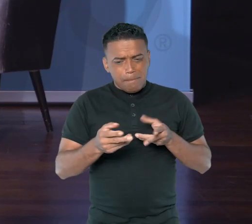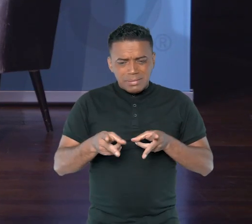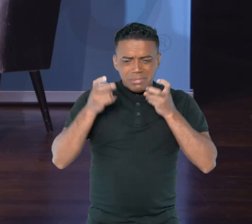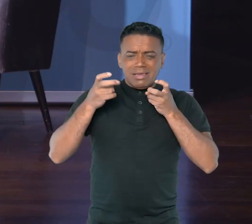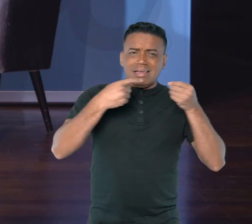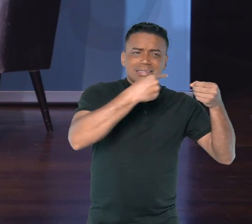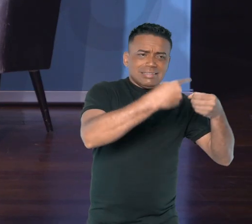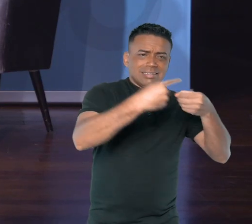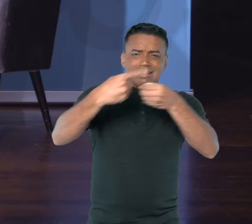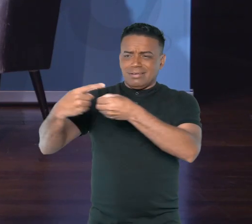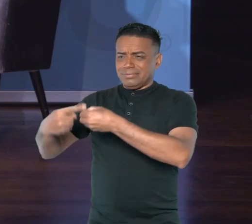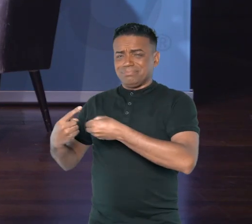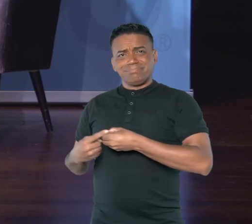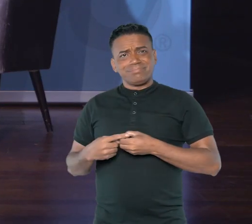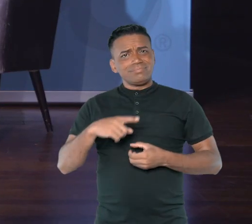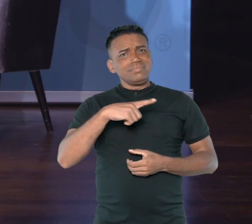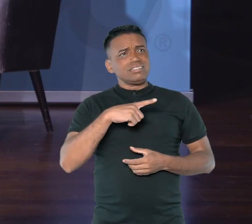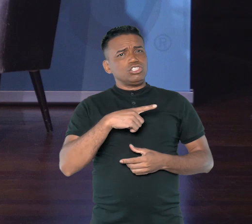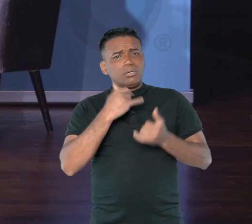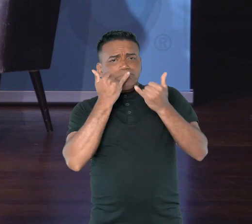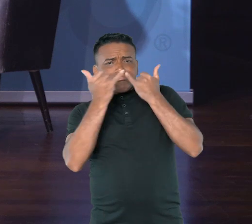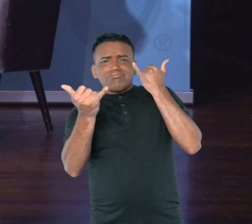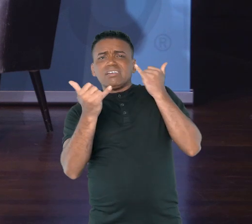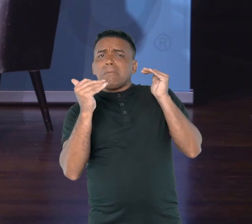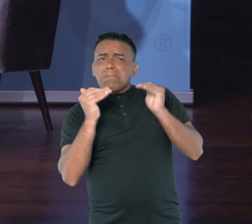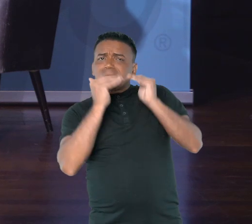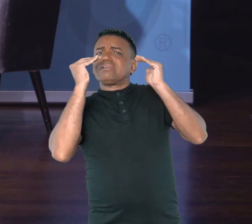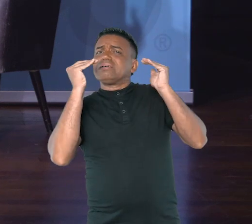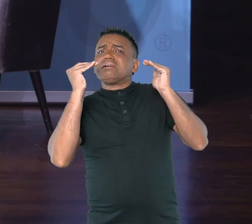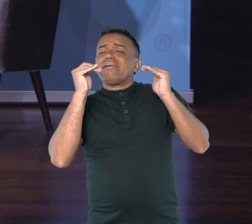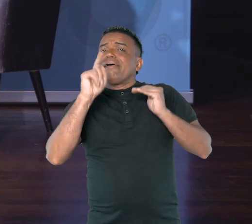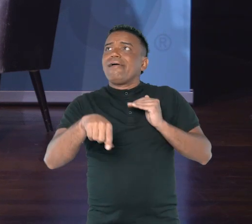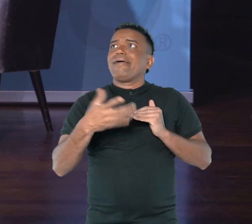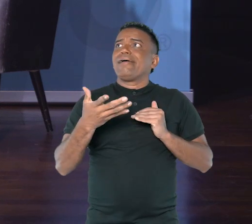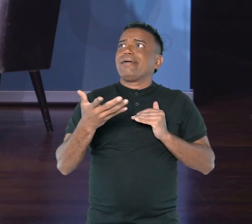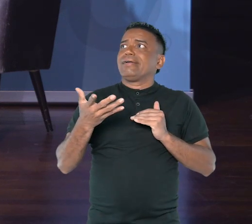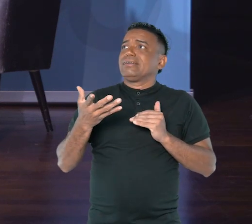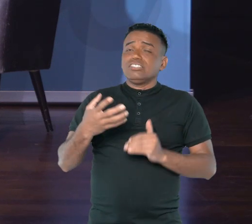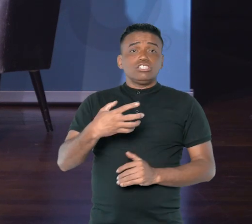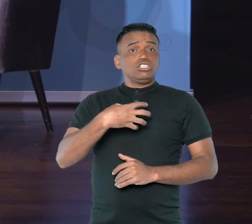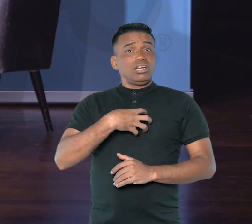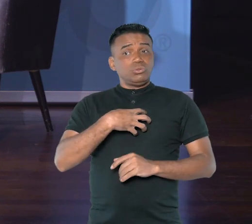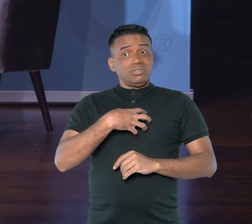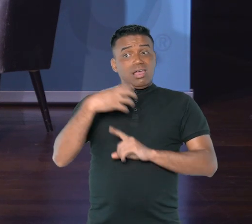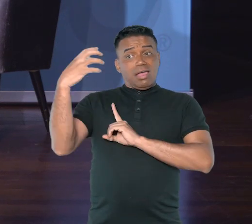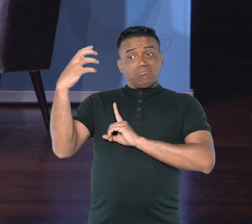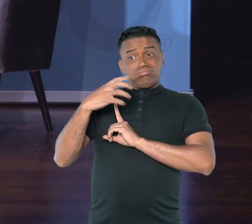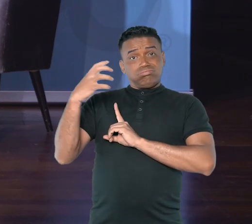né, o que elas tinham em comum era o tanto que, de alguma forma, elas me